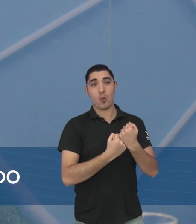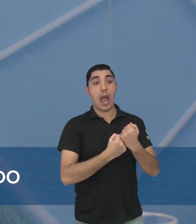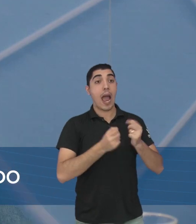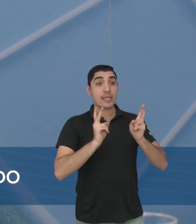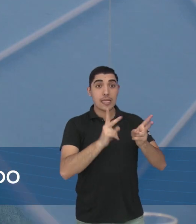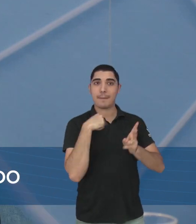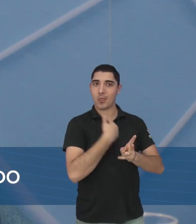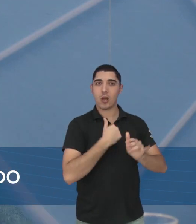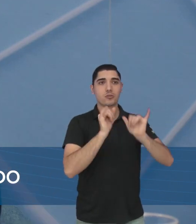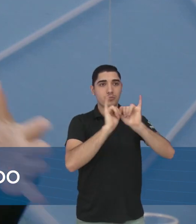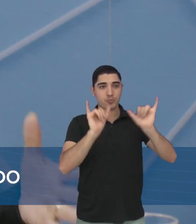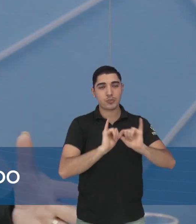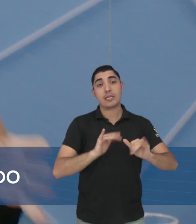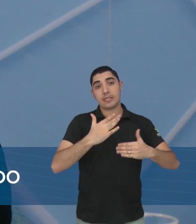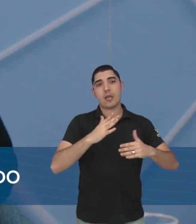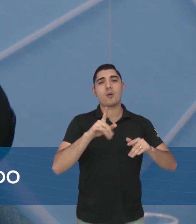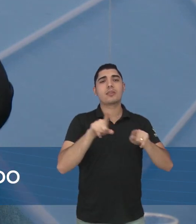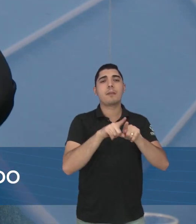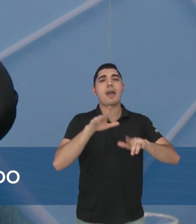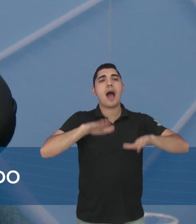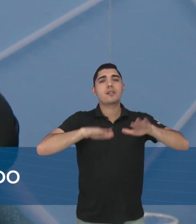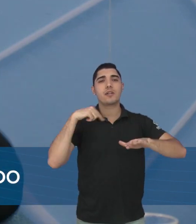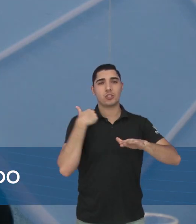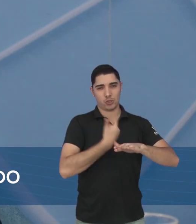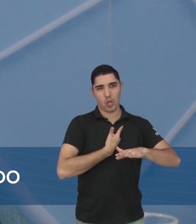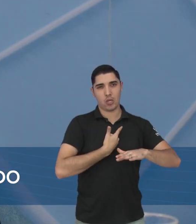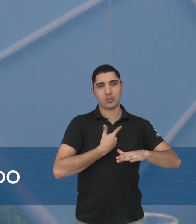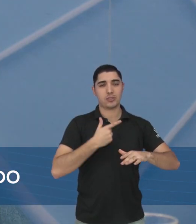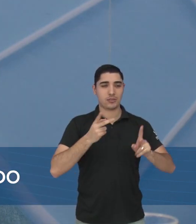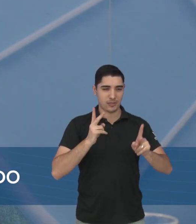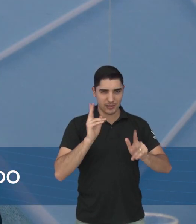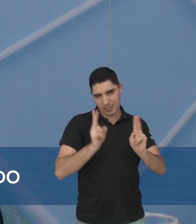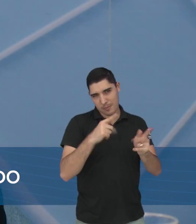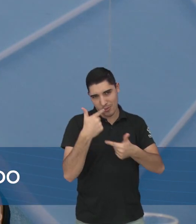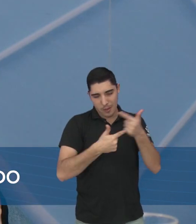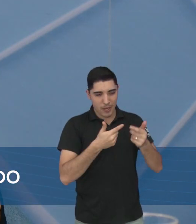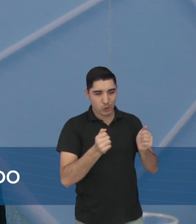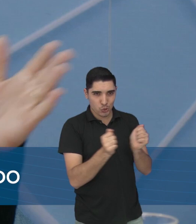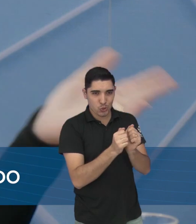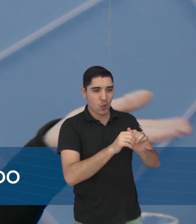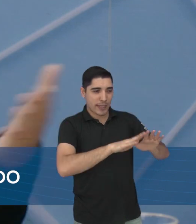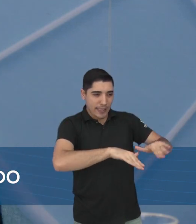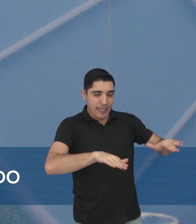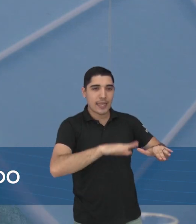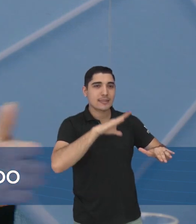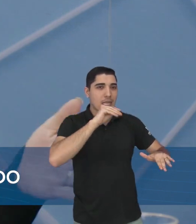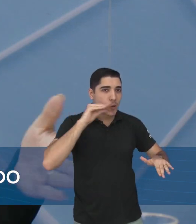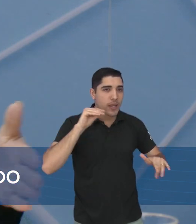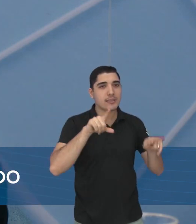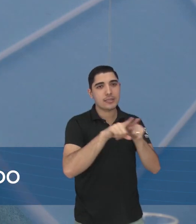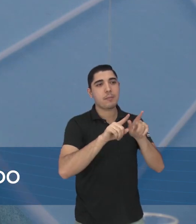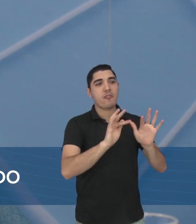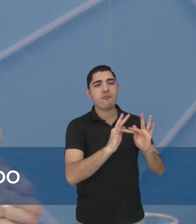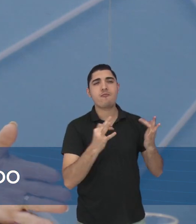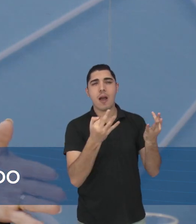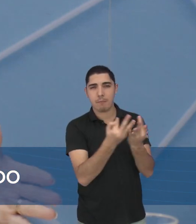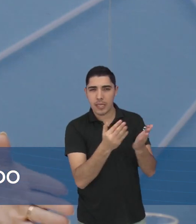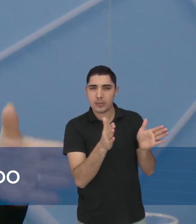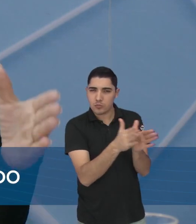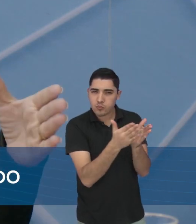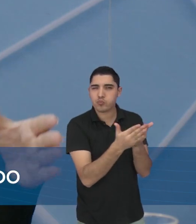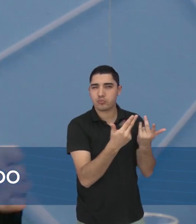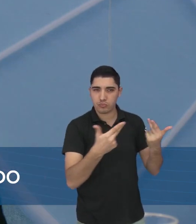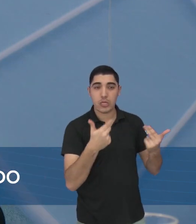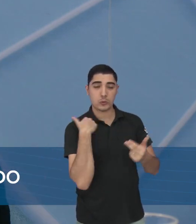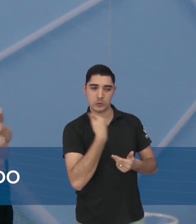ano, a instituição faz algumas campanhas, né? Como a gente realiza um trabalho com crianças e adolescentes, com famílias em situações de vulnerabilidade